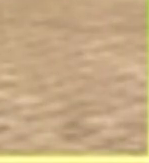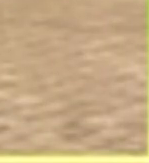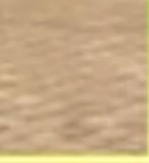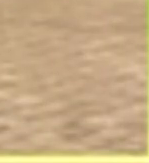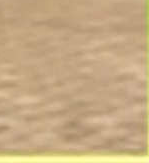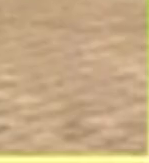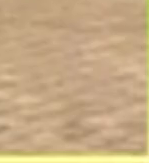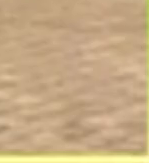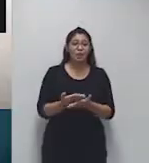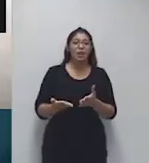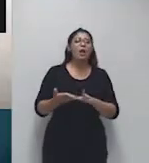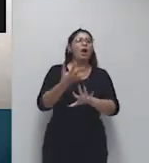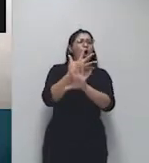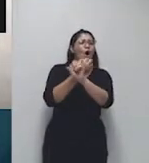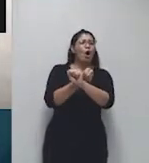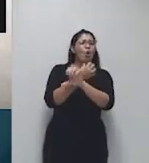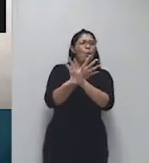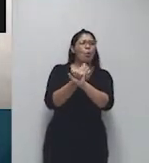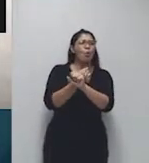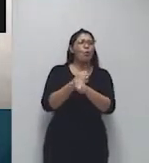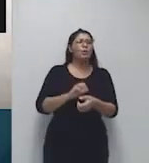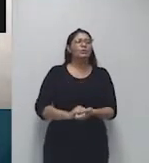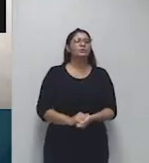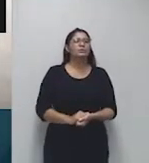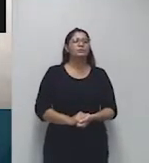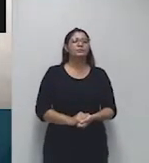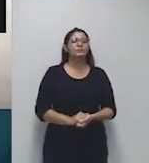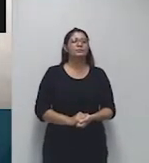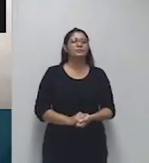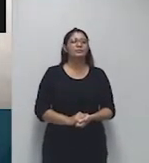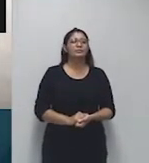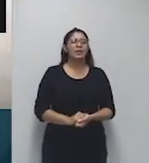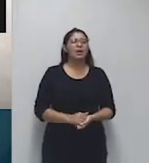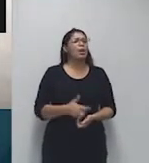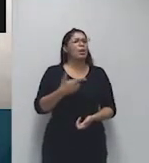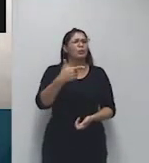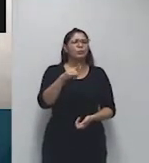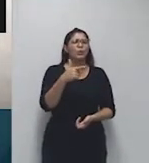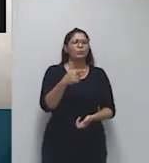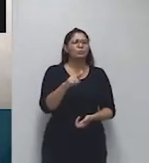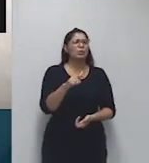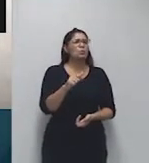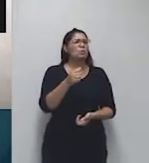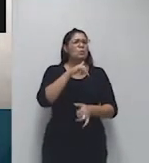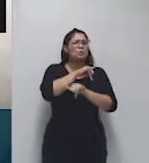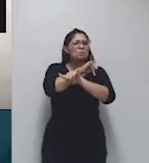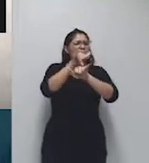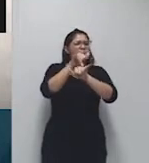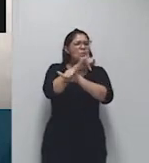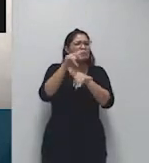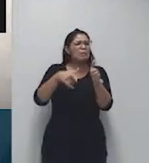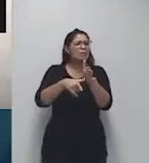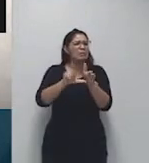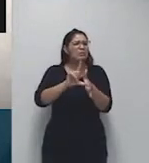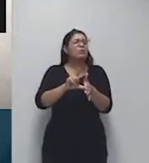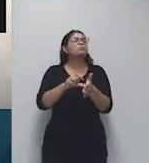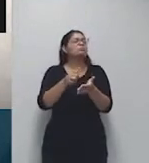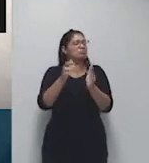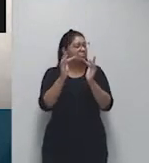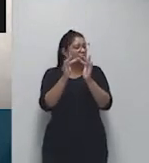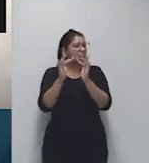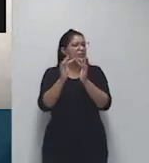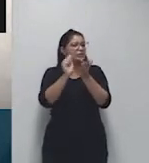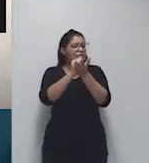essa modalidade. O colegiado entendeu, no entanto, que deve ser mantido o vínculo contratual para os beneficiários do